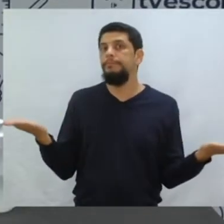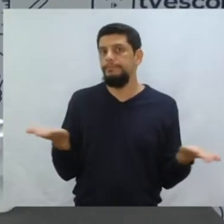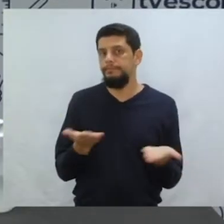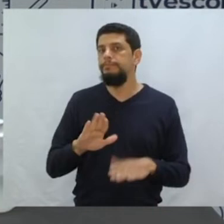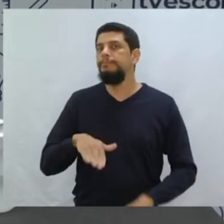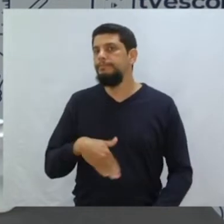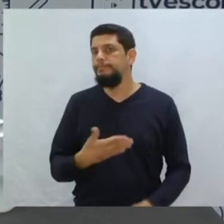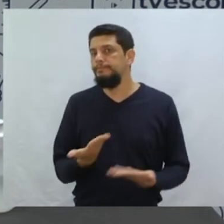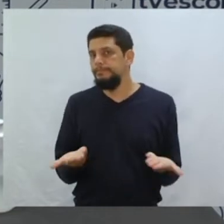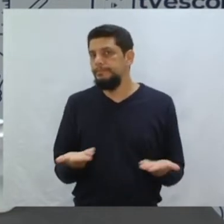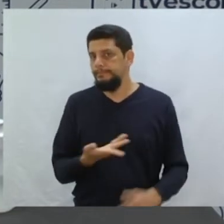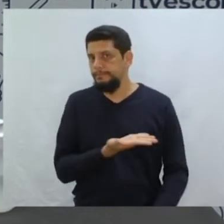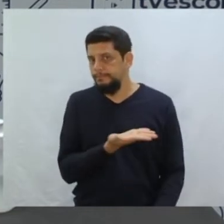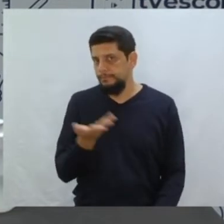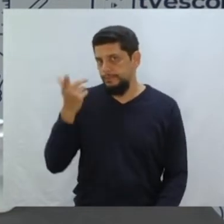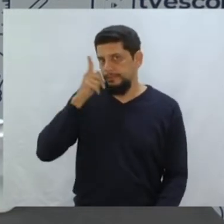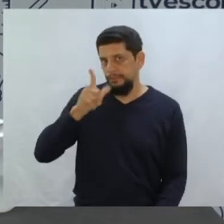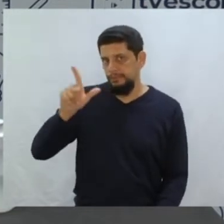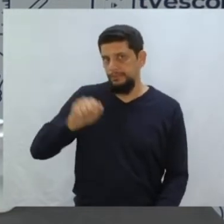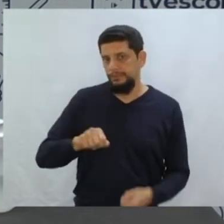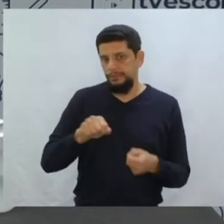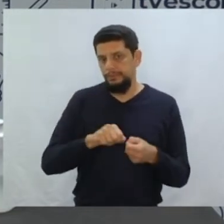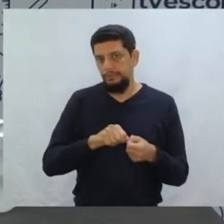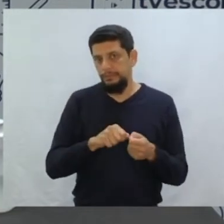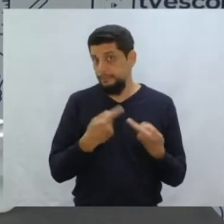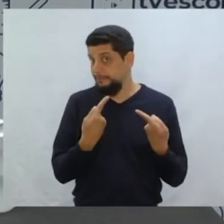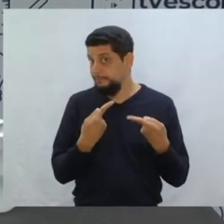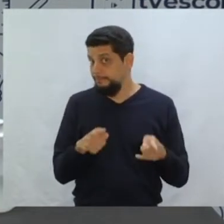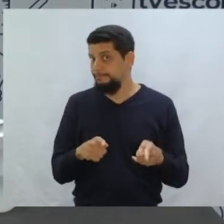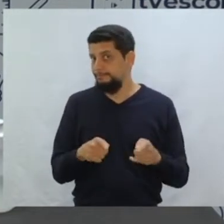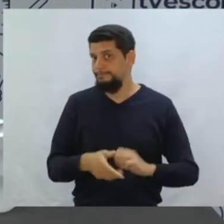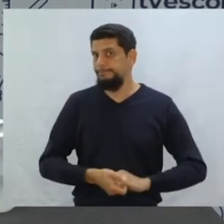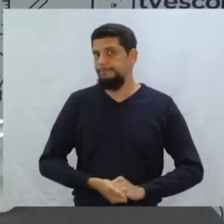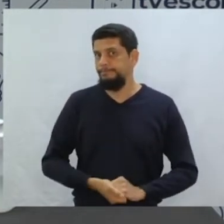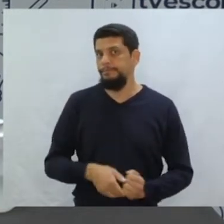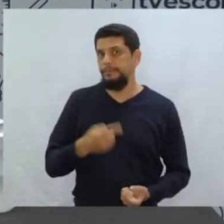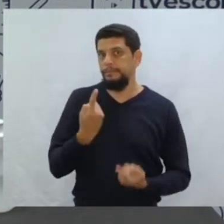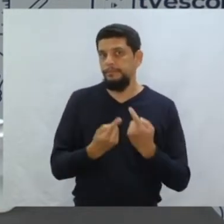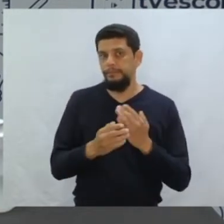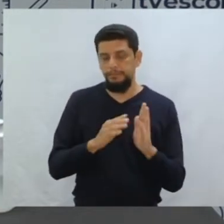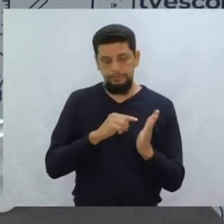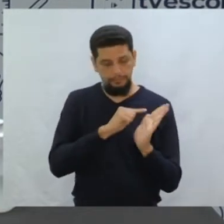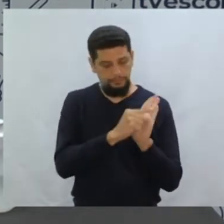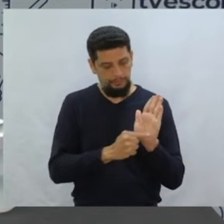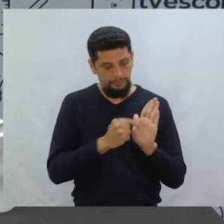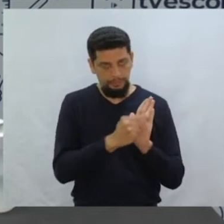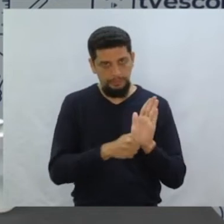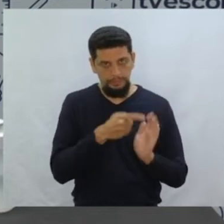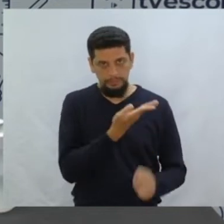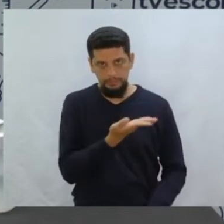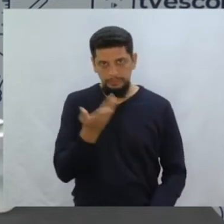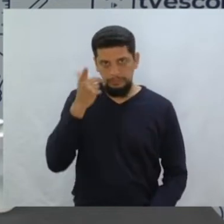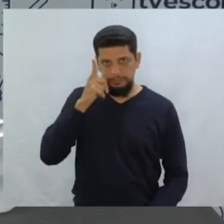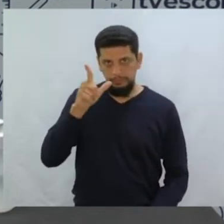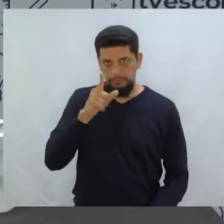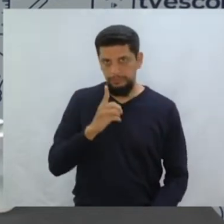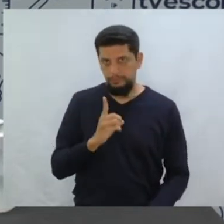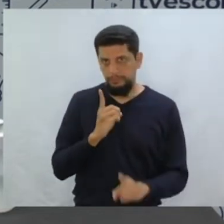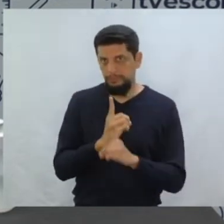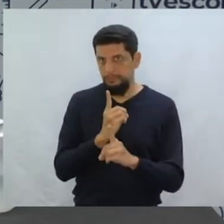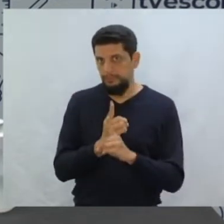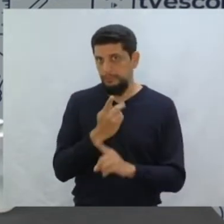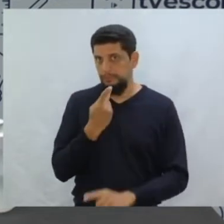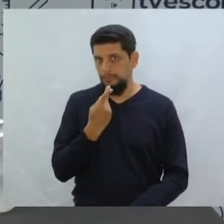Muito bem. E aí, você conseguiu realizar esse desafio? Qual embalagem será que